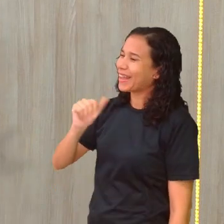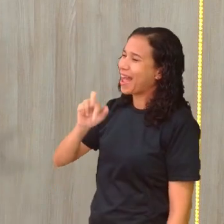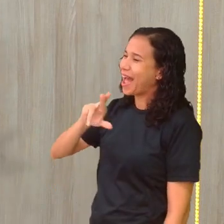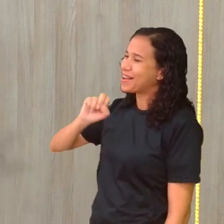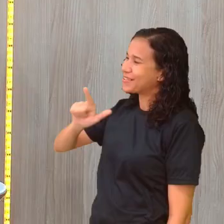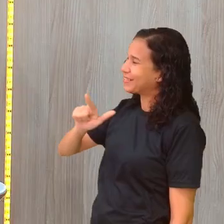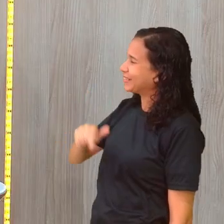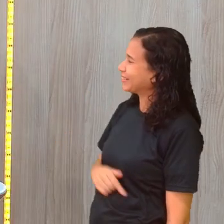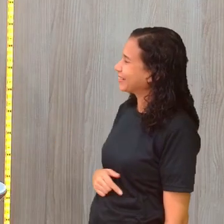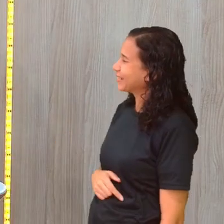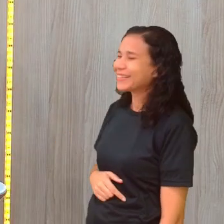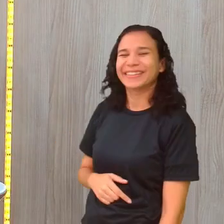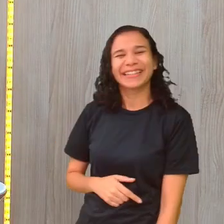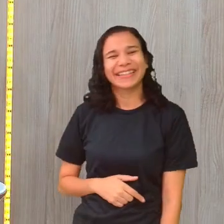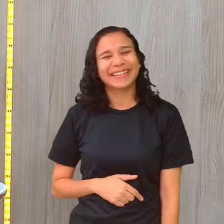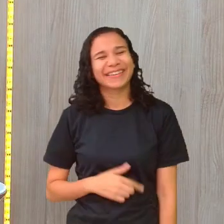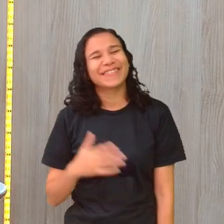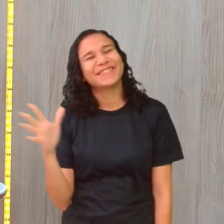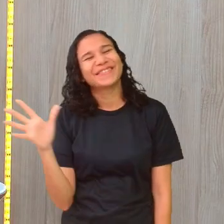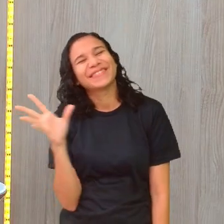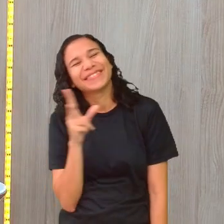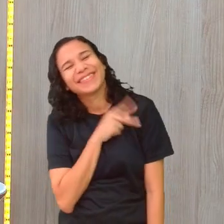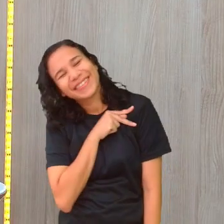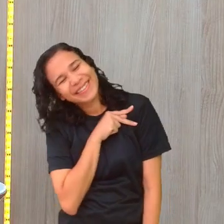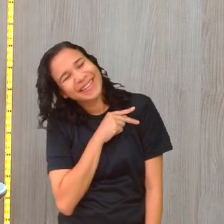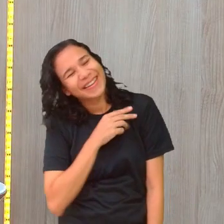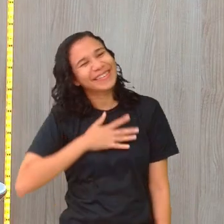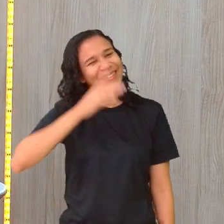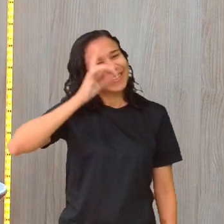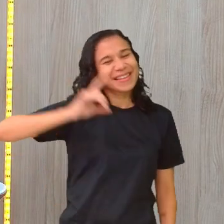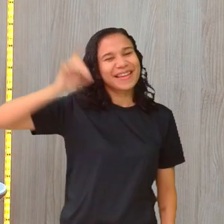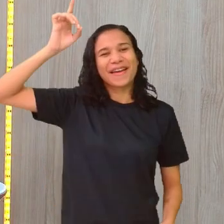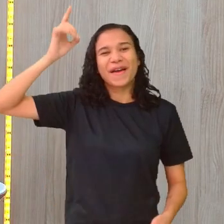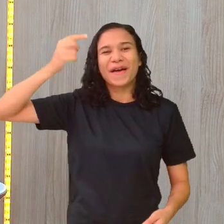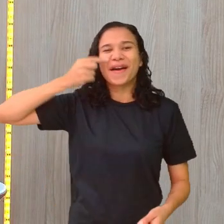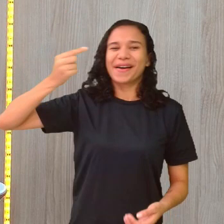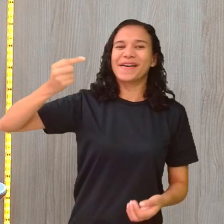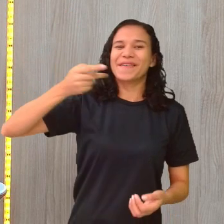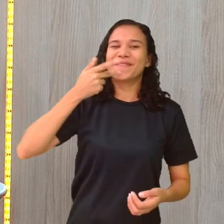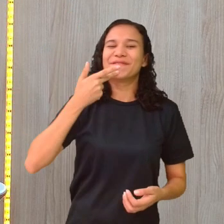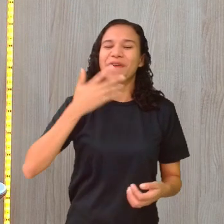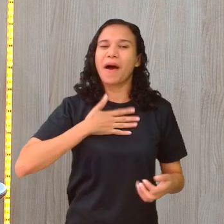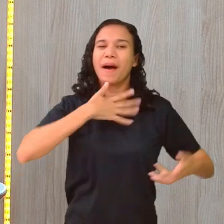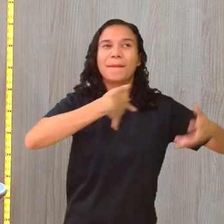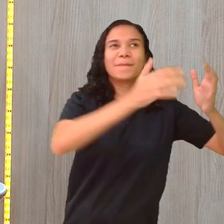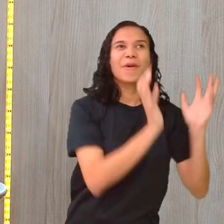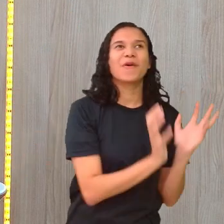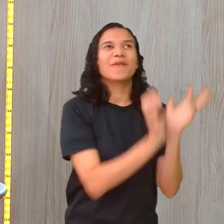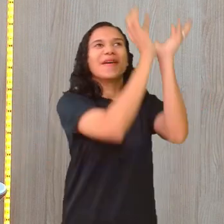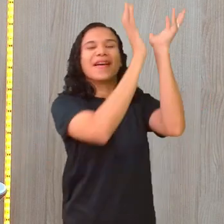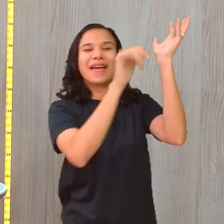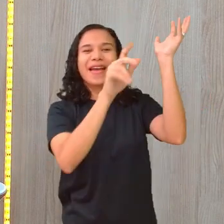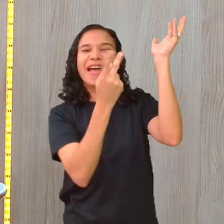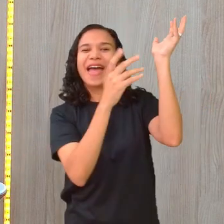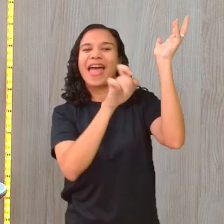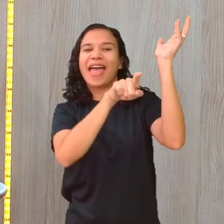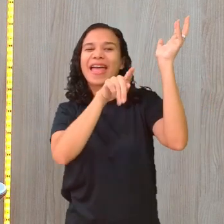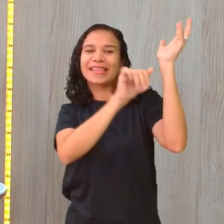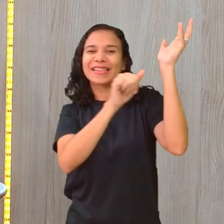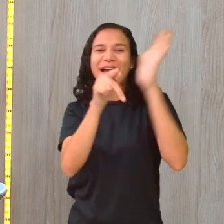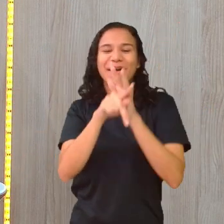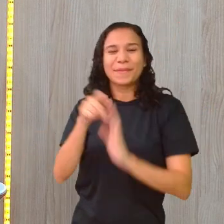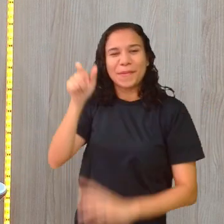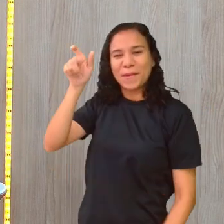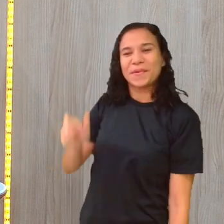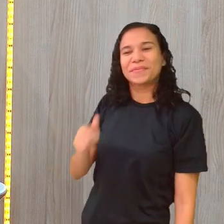Carol. Ai, meu Deus do céu. Olha o outro ali, ó, colocando meu hexa. Meu hexa. Eu sou o hexa, né, de